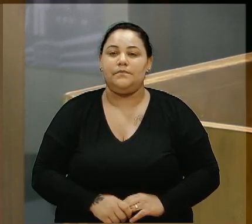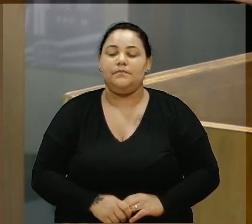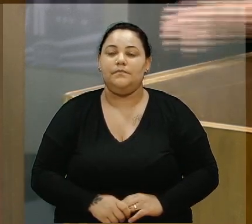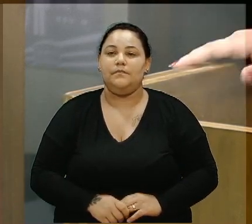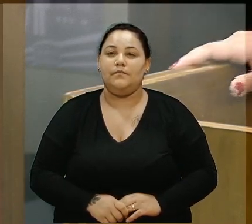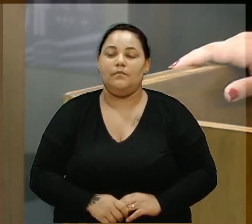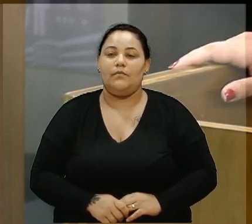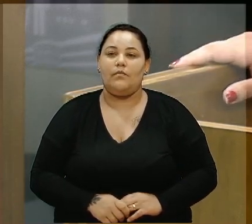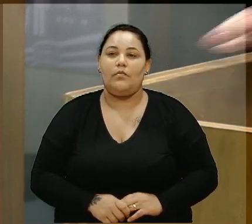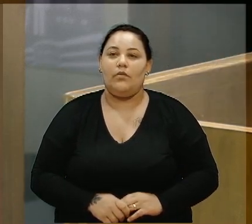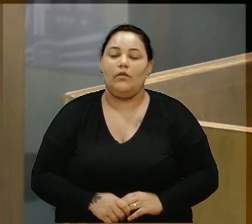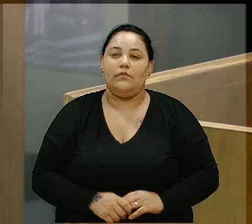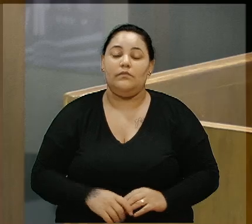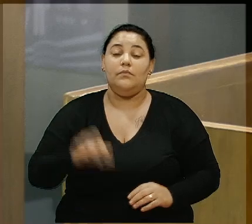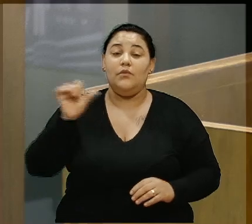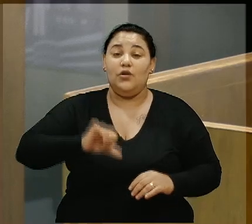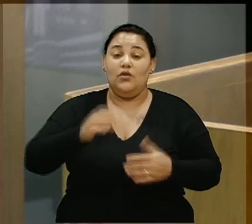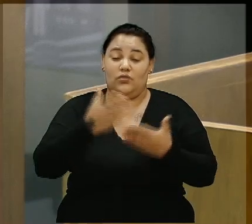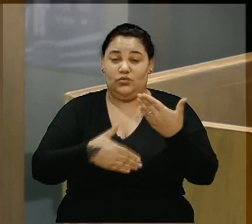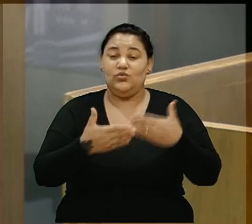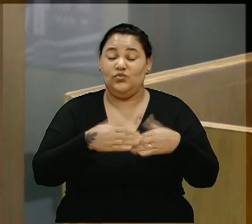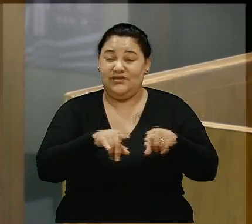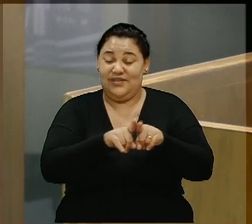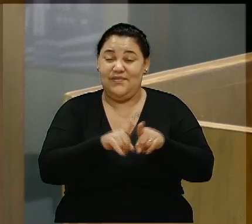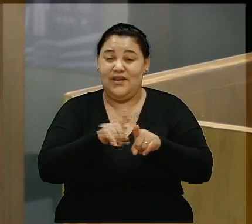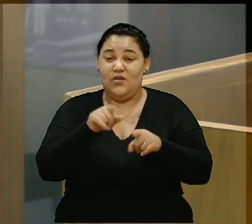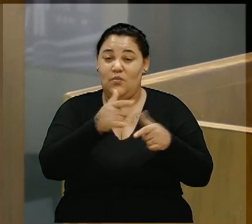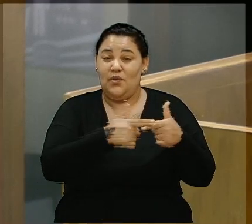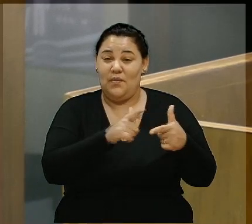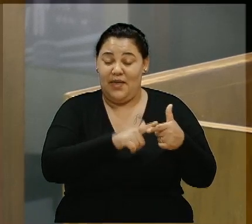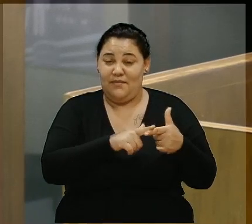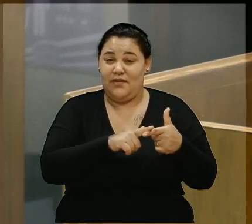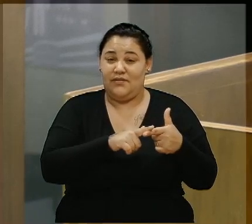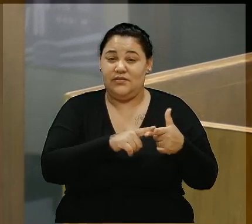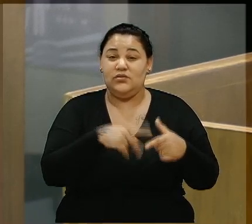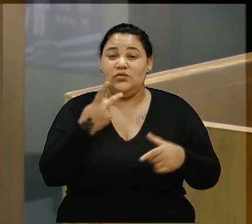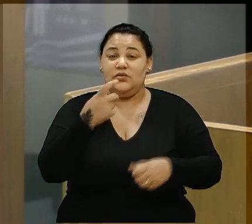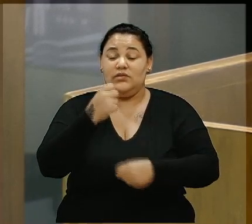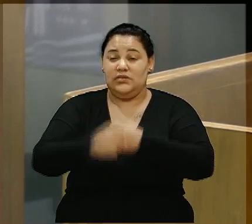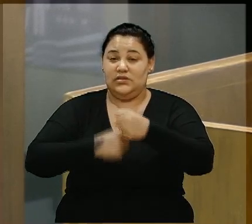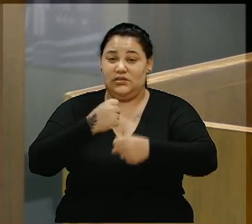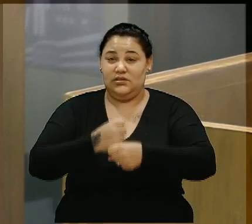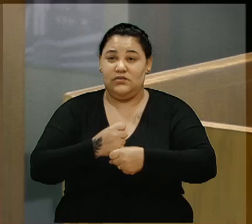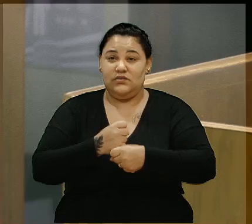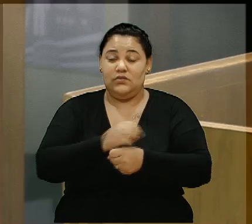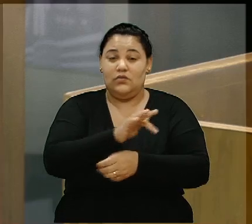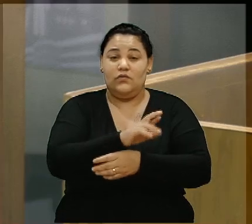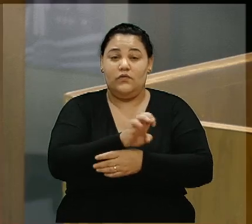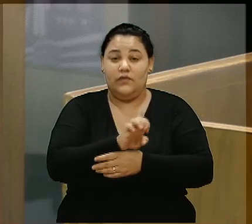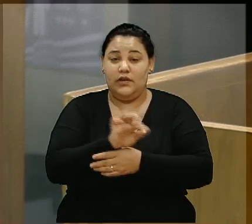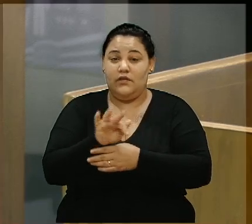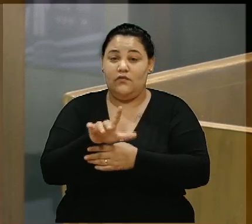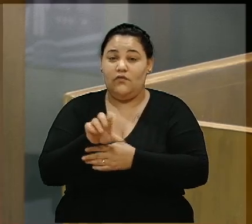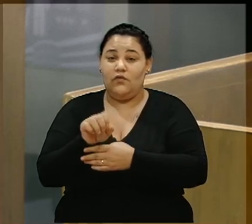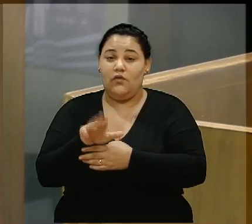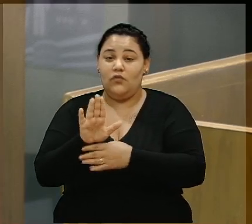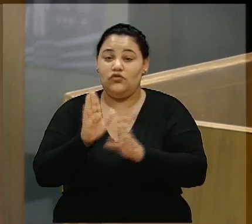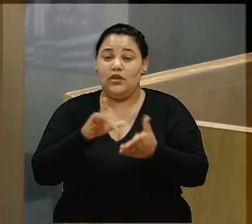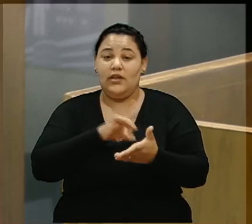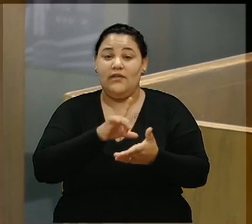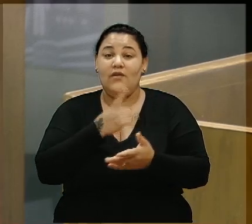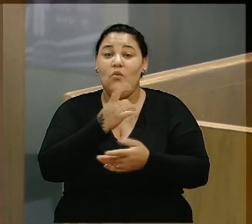E o pior, né? O problema, em menos de 2 anos, o Free Flow já gerou 1 milhão de multas no